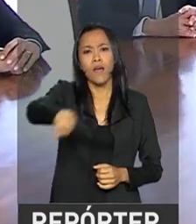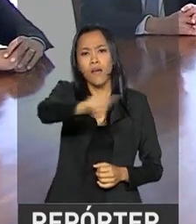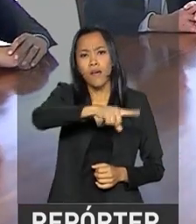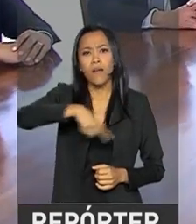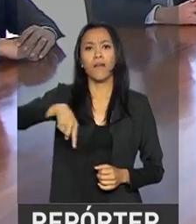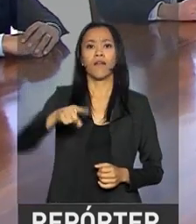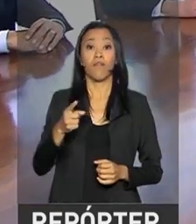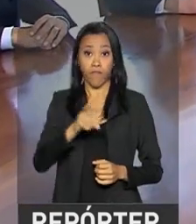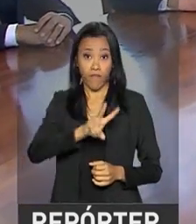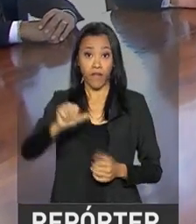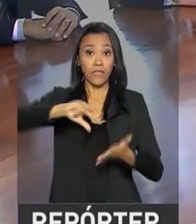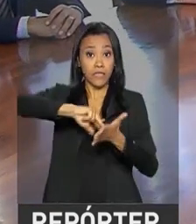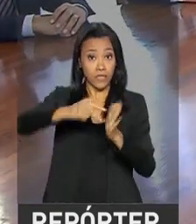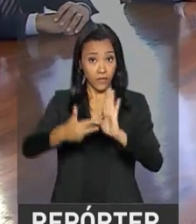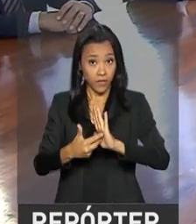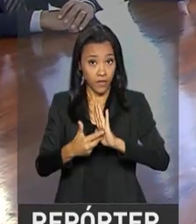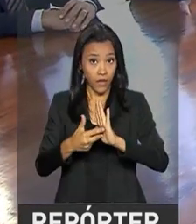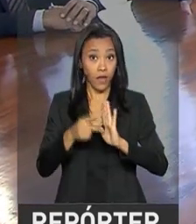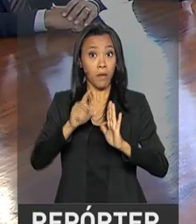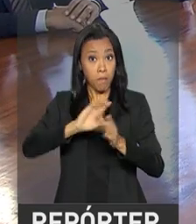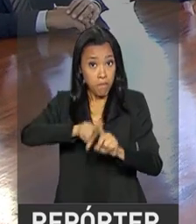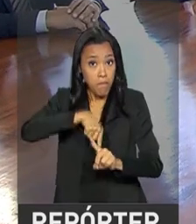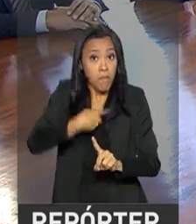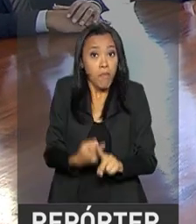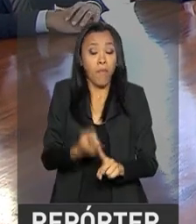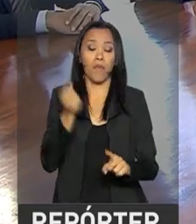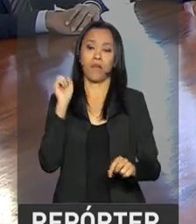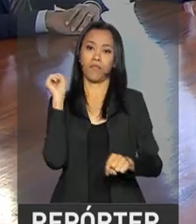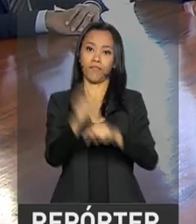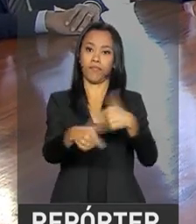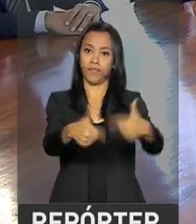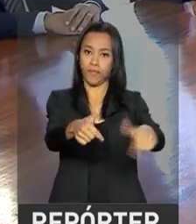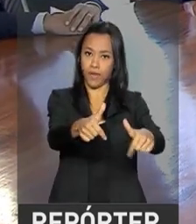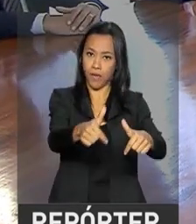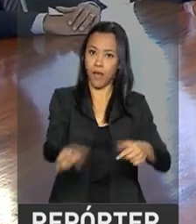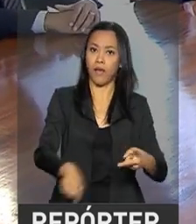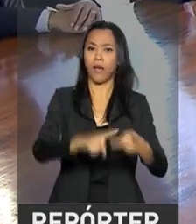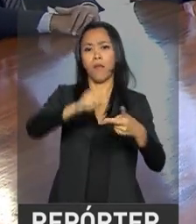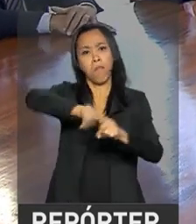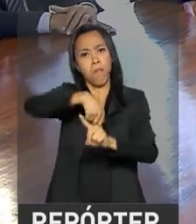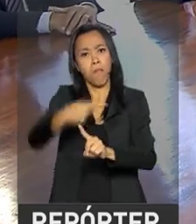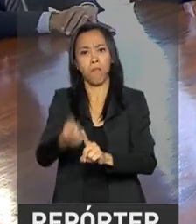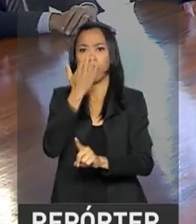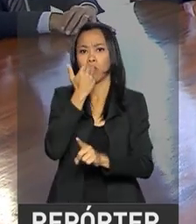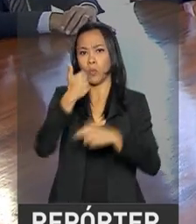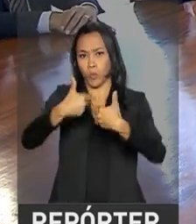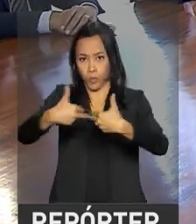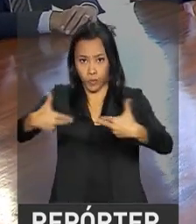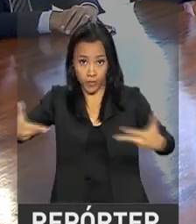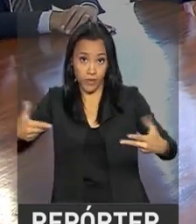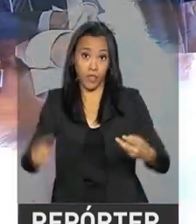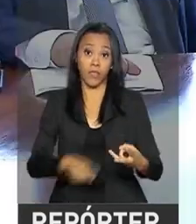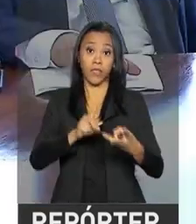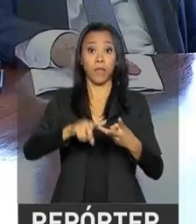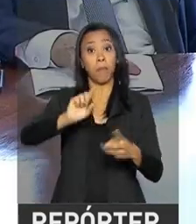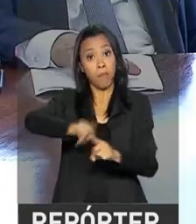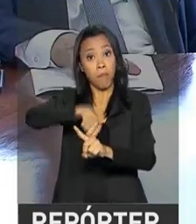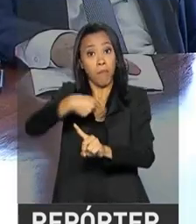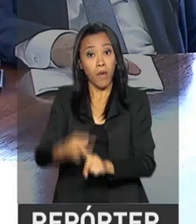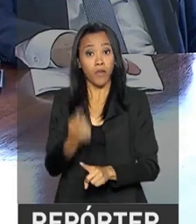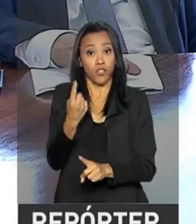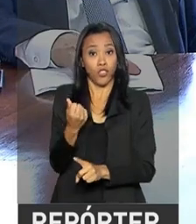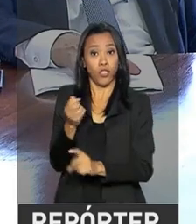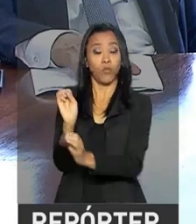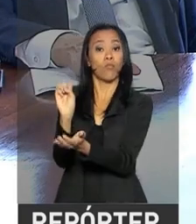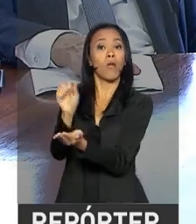dito que vai significar exatamente mais empregos não é mais o melhor na mesa mais rendimento na poupança nós vamos